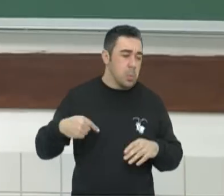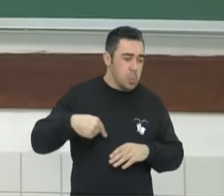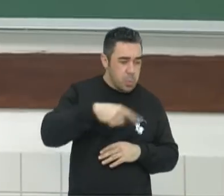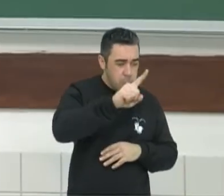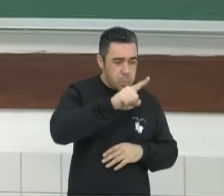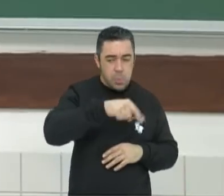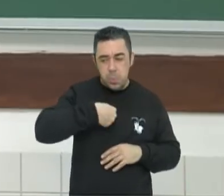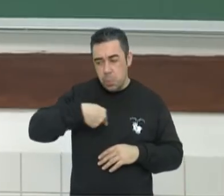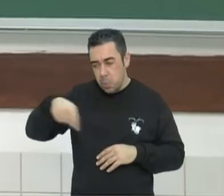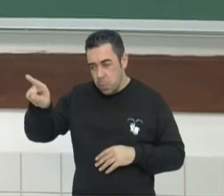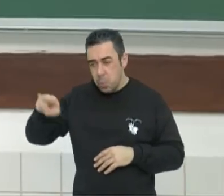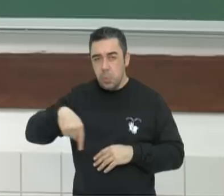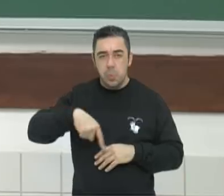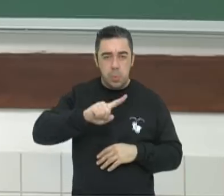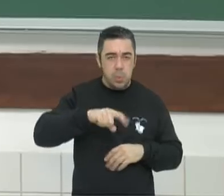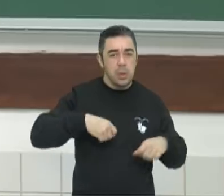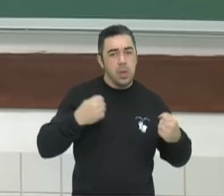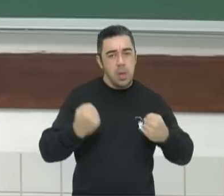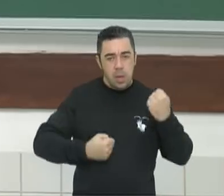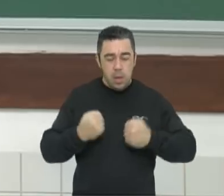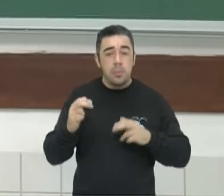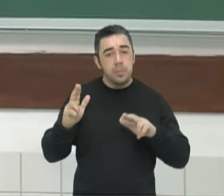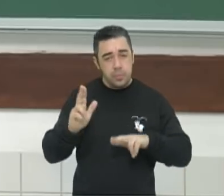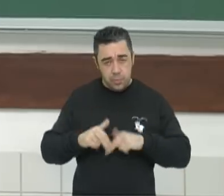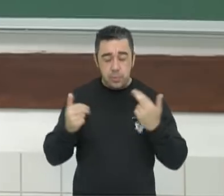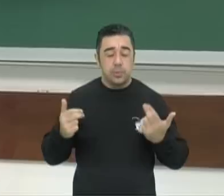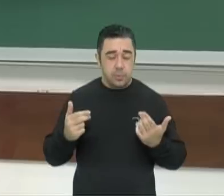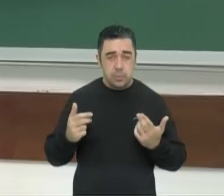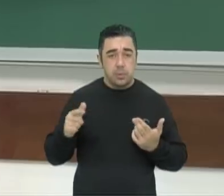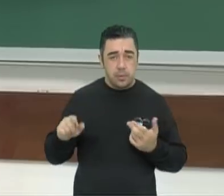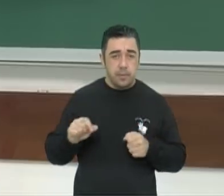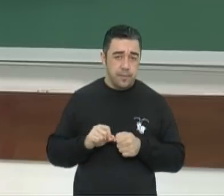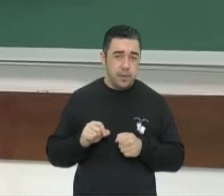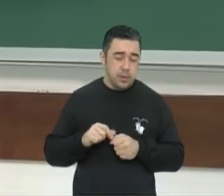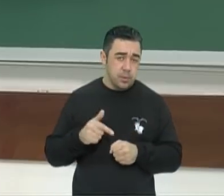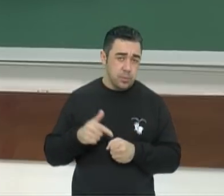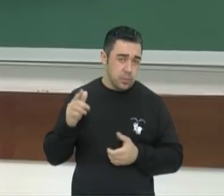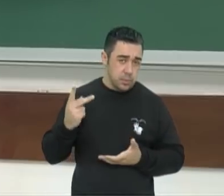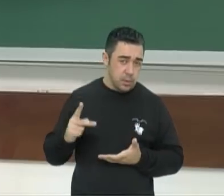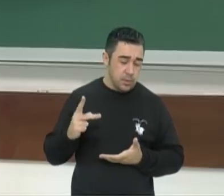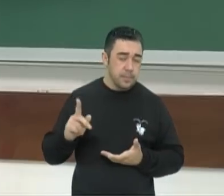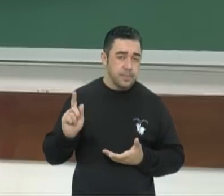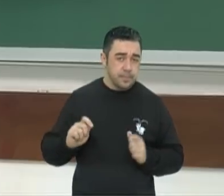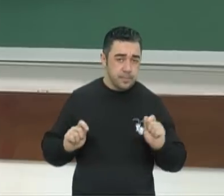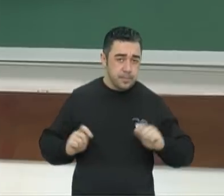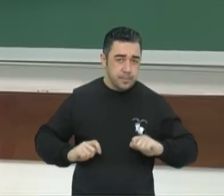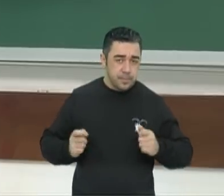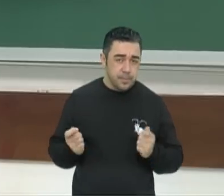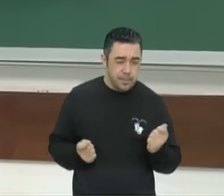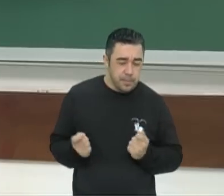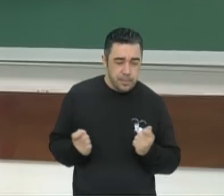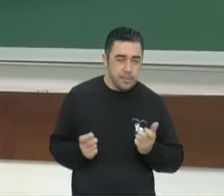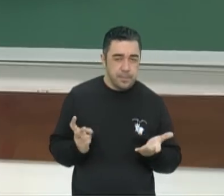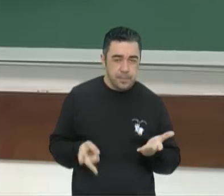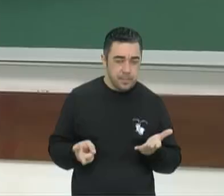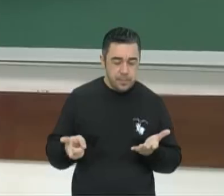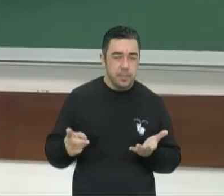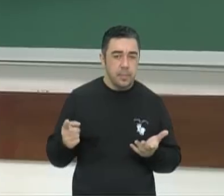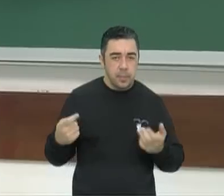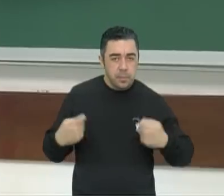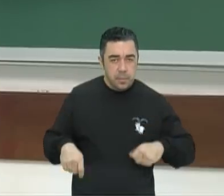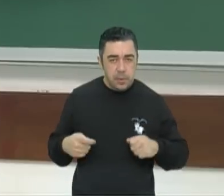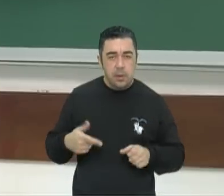vir com os seus automóveis e, por isso, com a queima desse combustível, regularmente, frequentemente, as pessoas